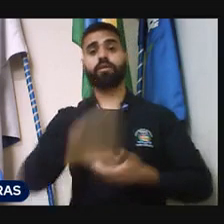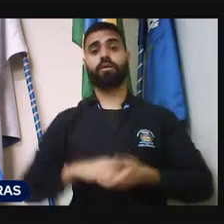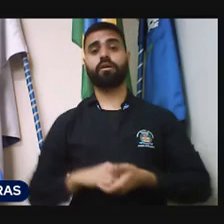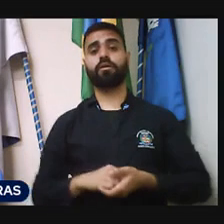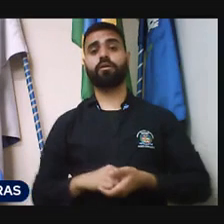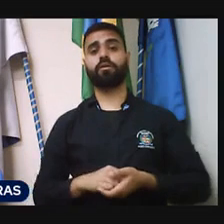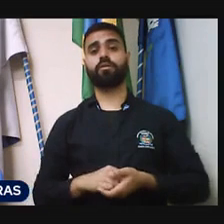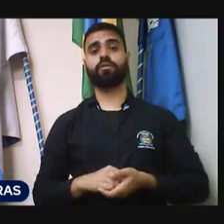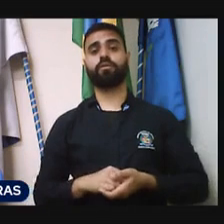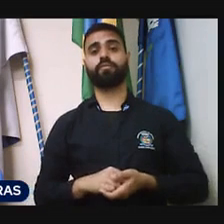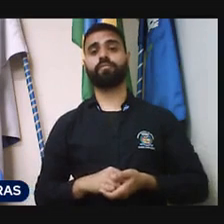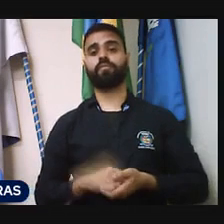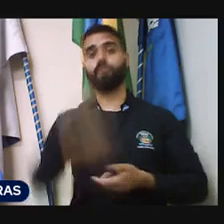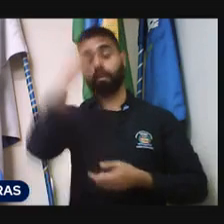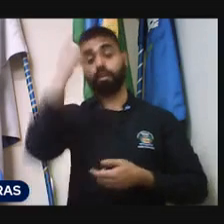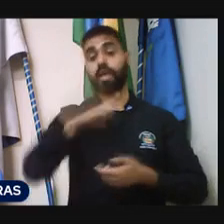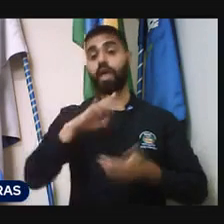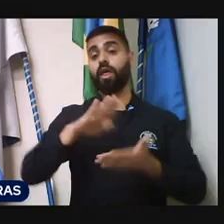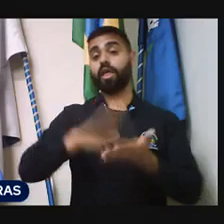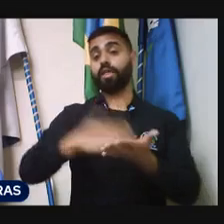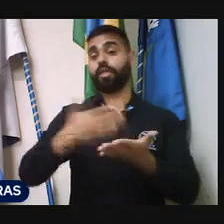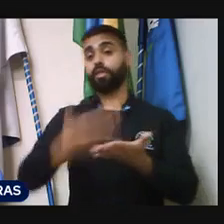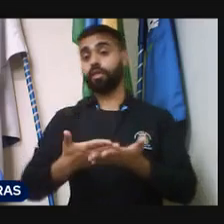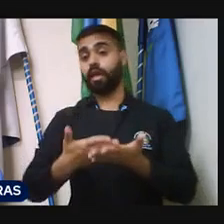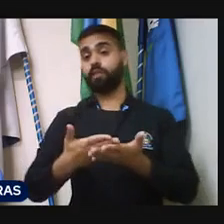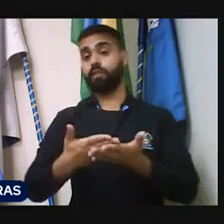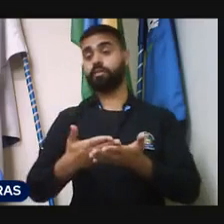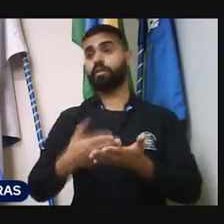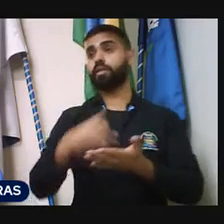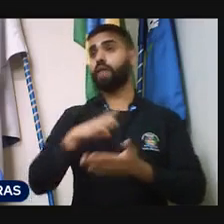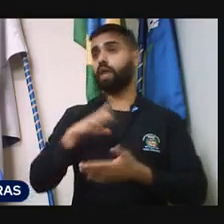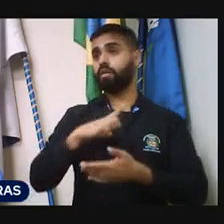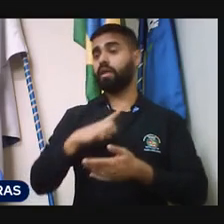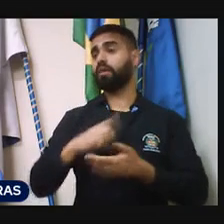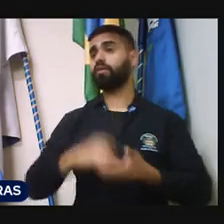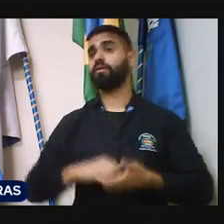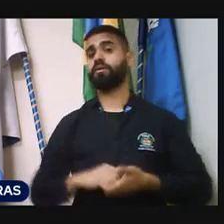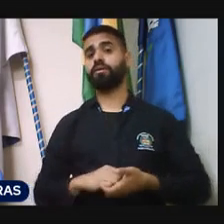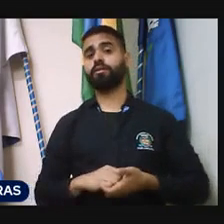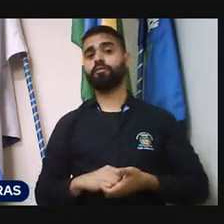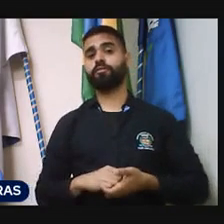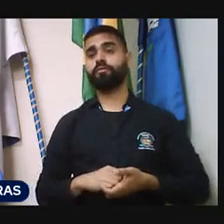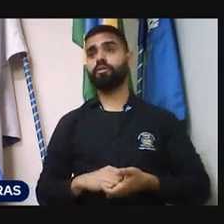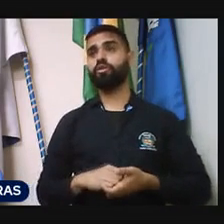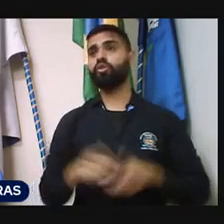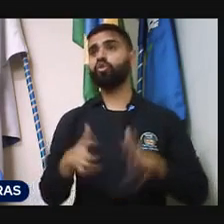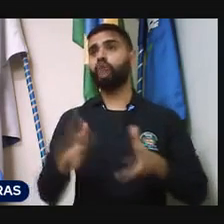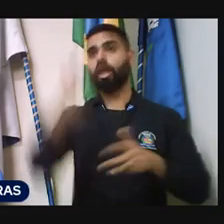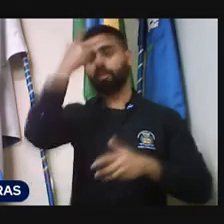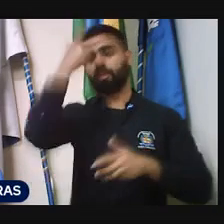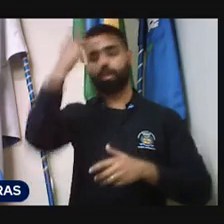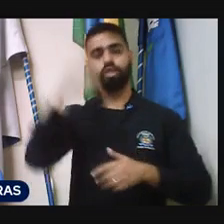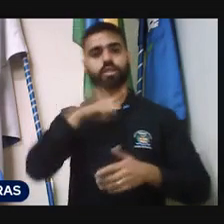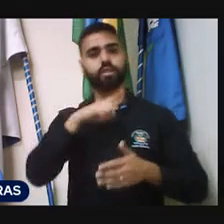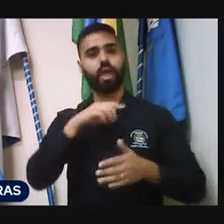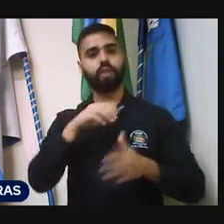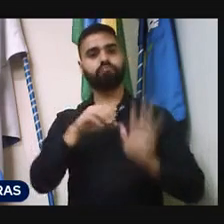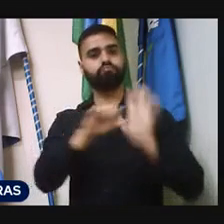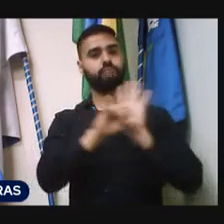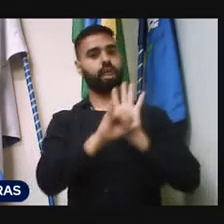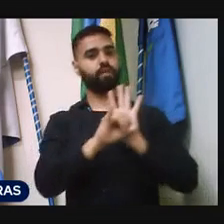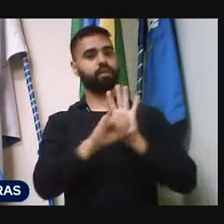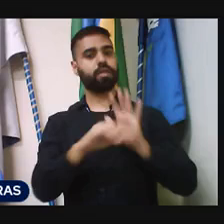o funcionário de libra tem outro a nossa atendente todos eles identificado